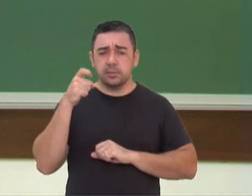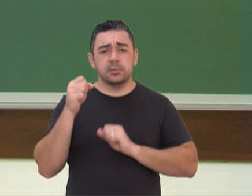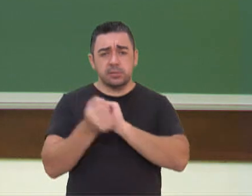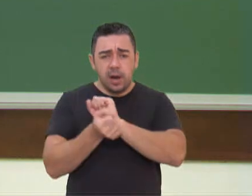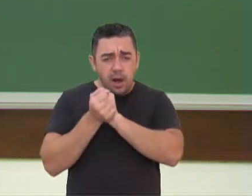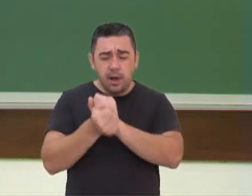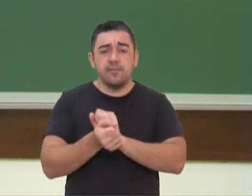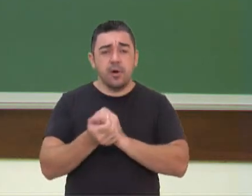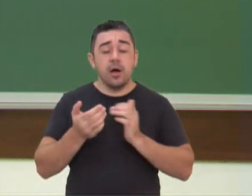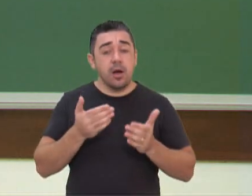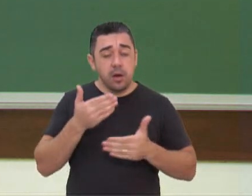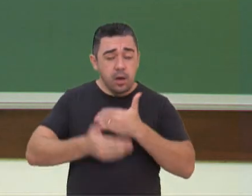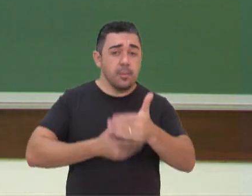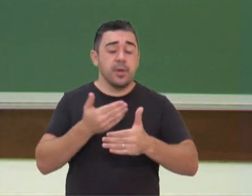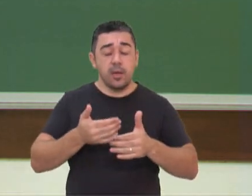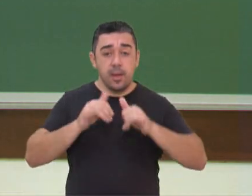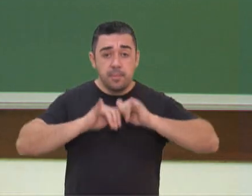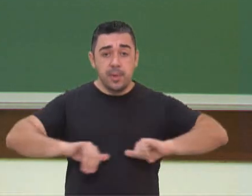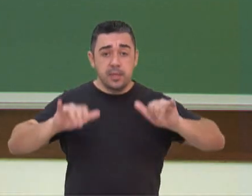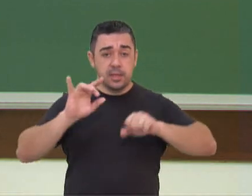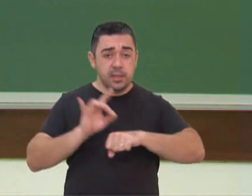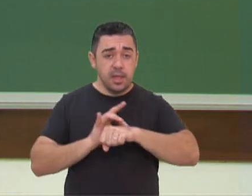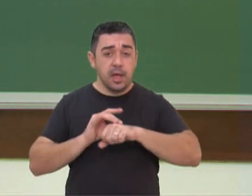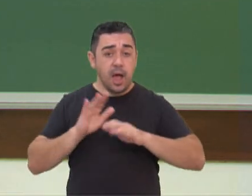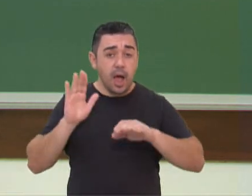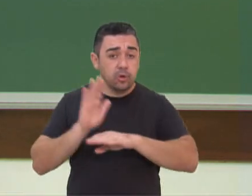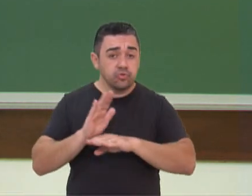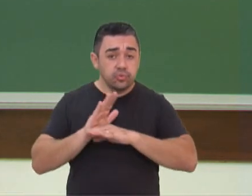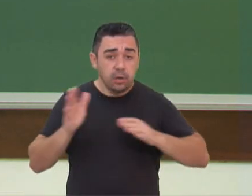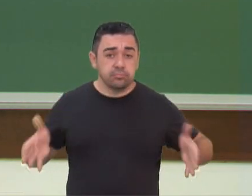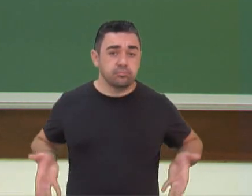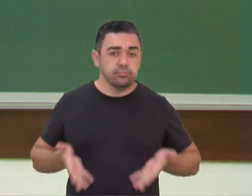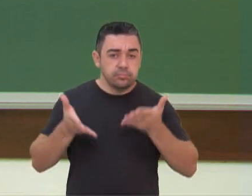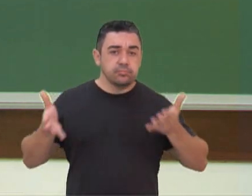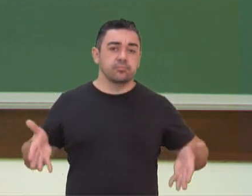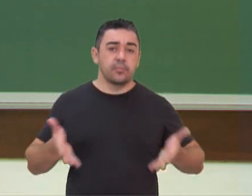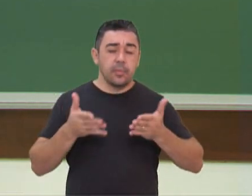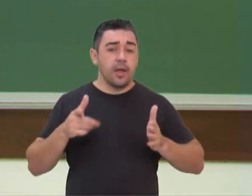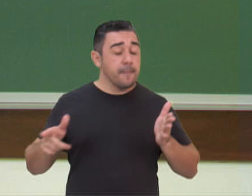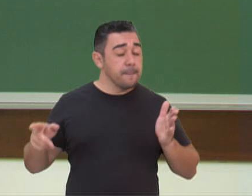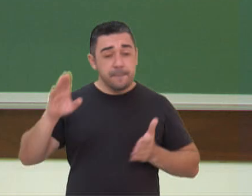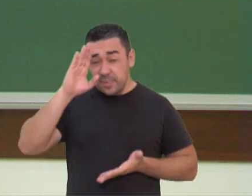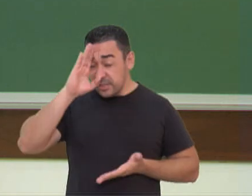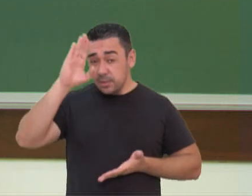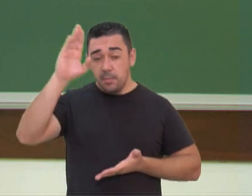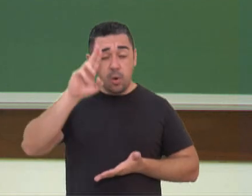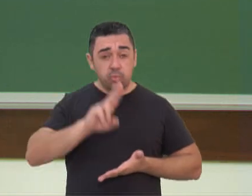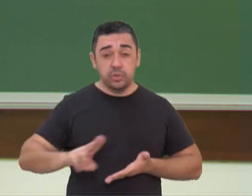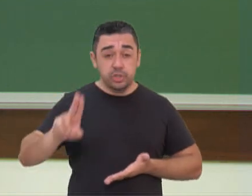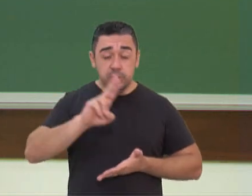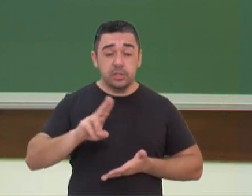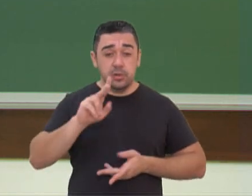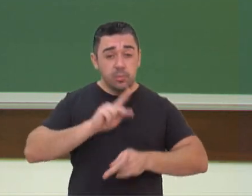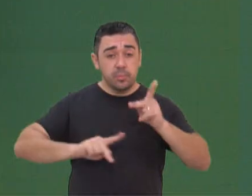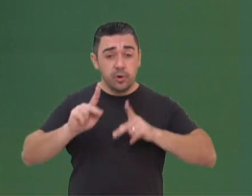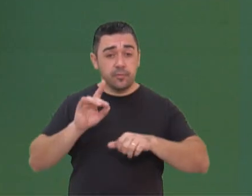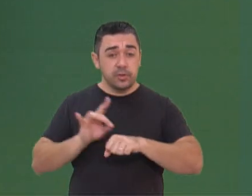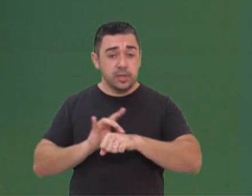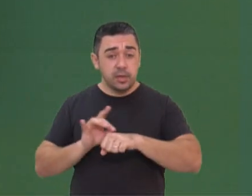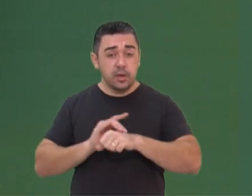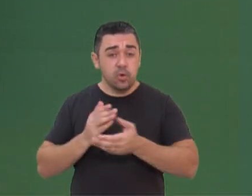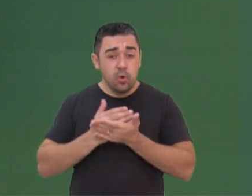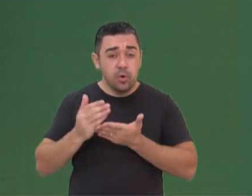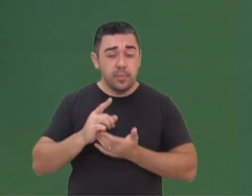de ajudar na inserção. Olha aí, a imprensa foi um dos principais canais utilizados pela população negra no Brasil no início